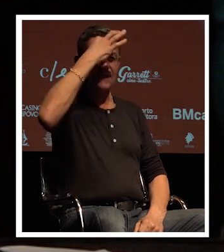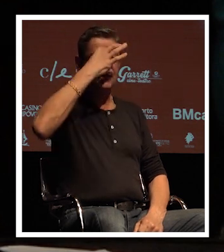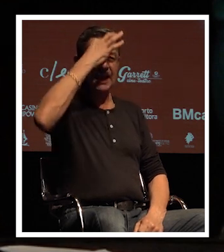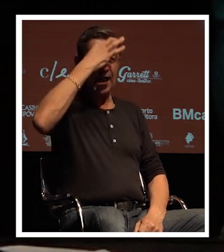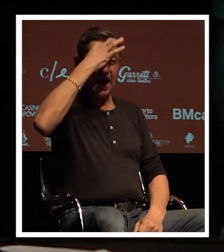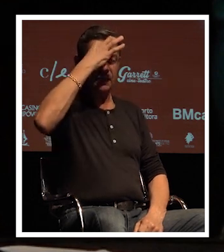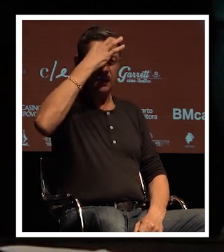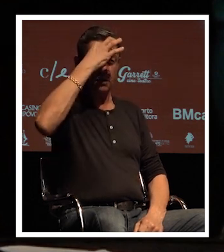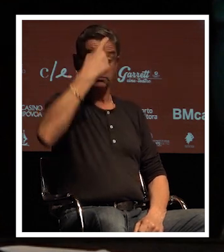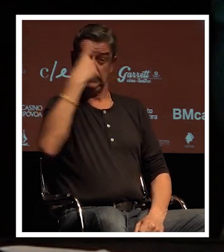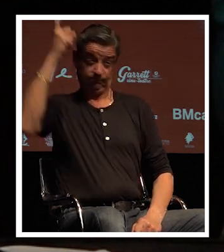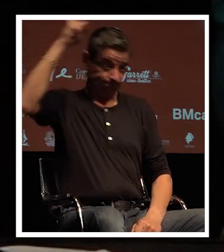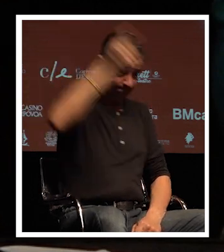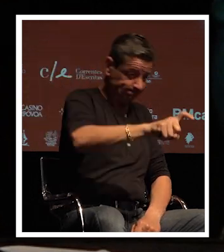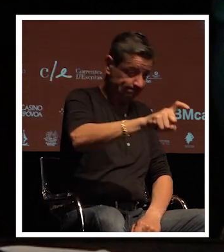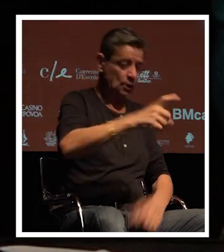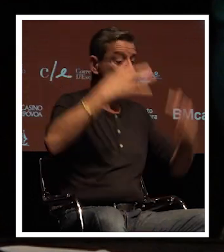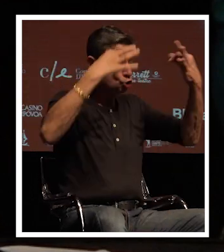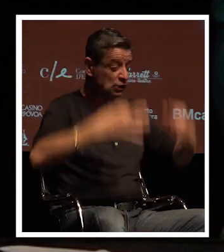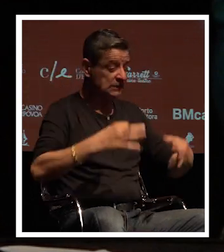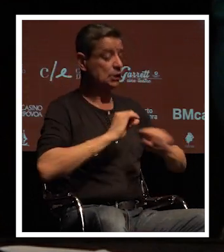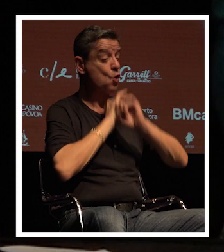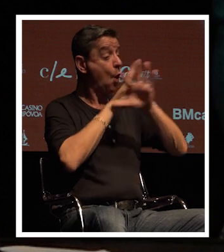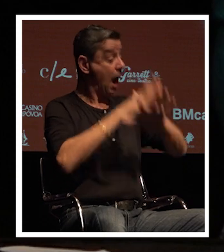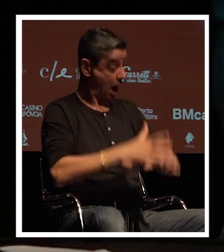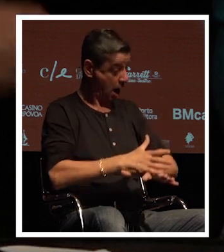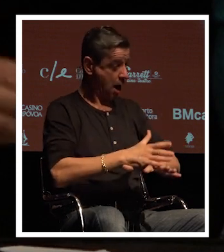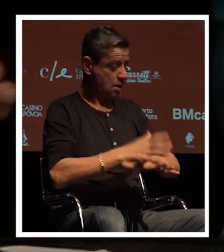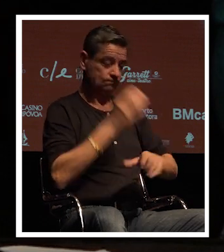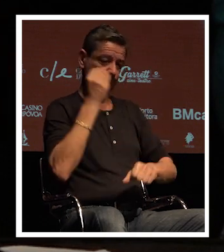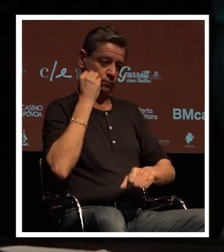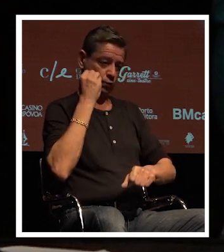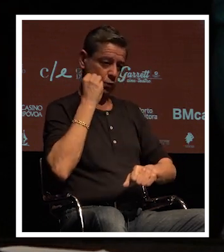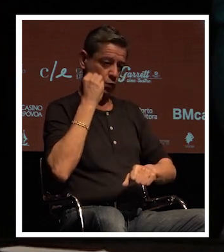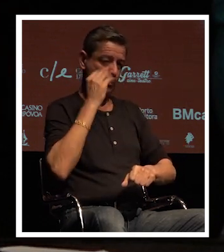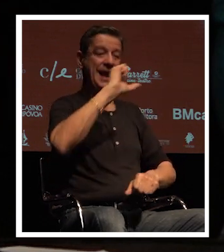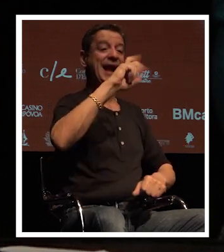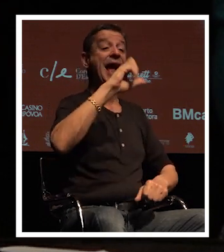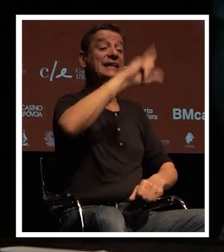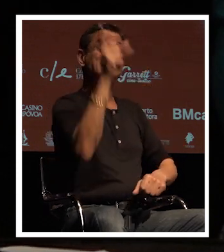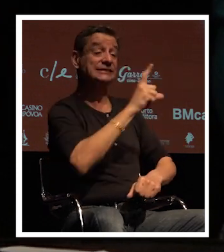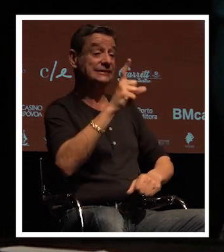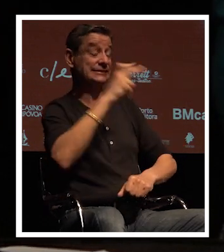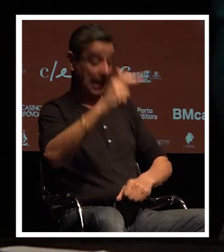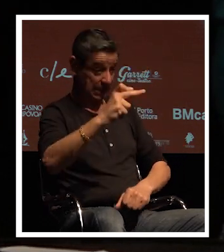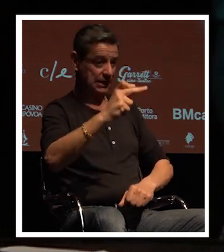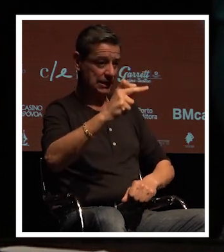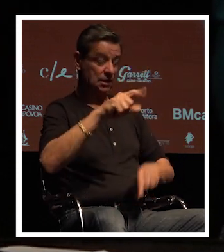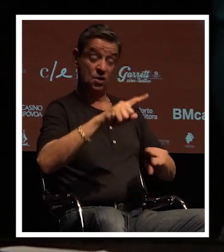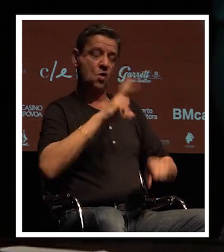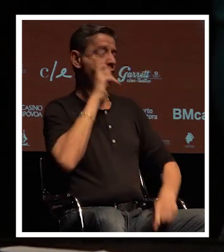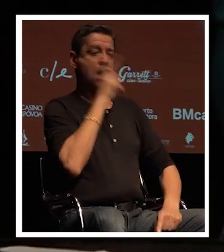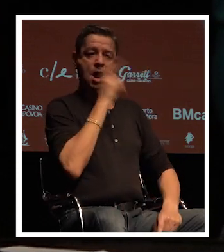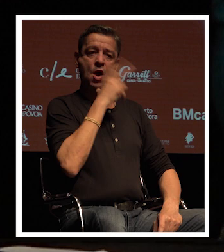pessoas eu acho que a maneira de vingar as injustiças Como de resto se passa em Gaza neste momento este terrível